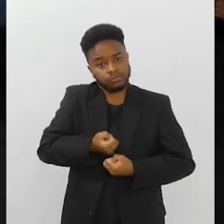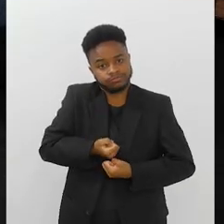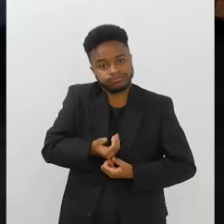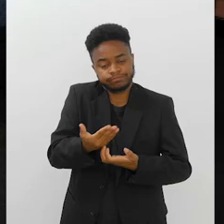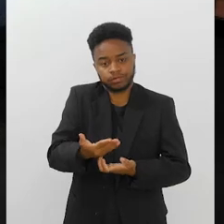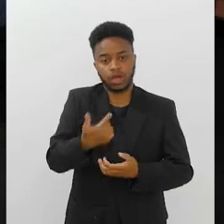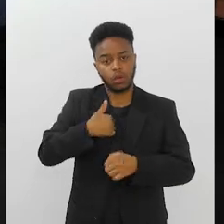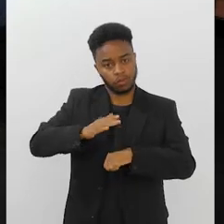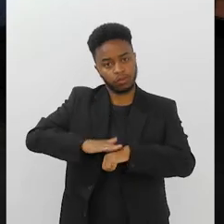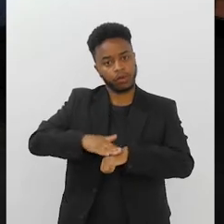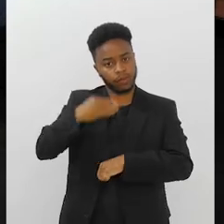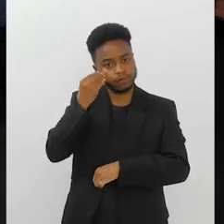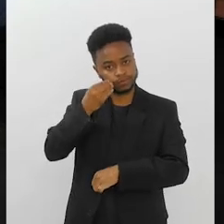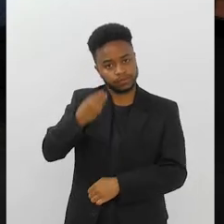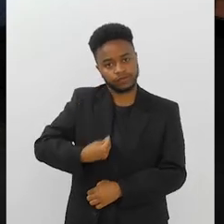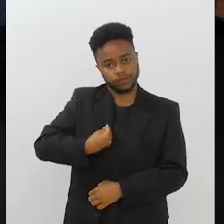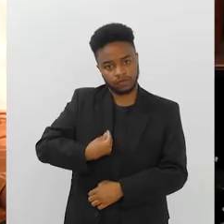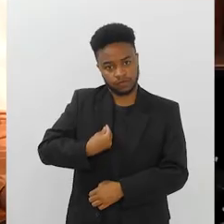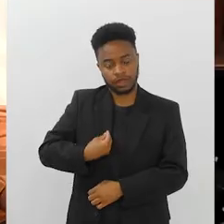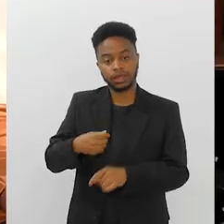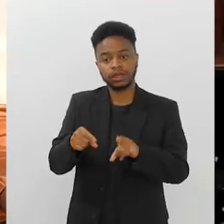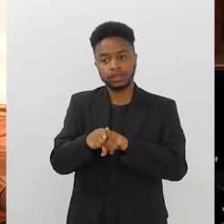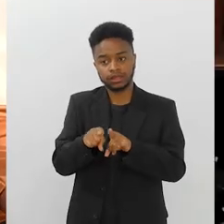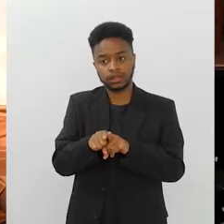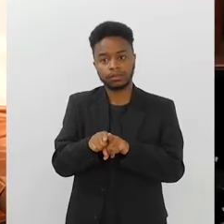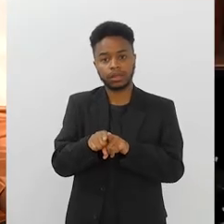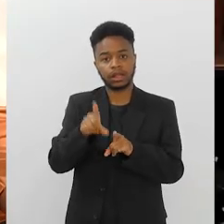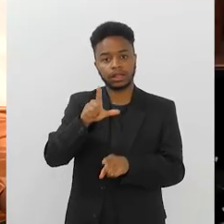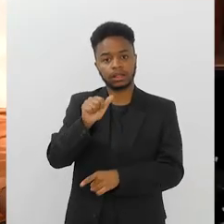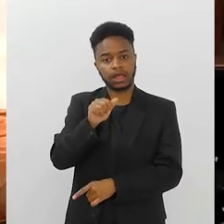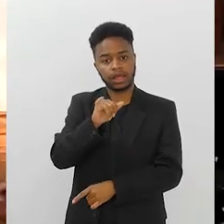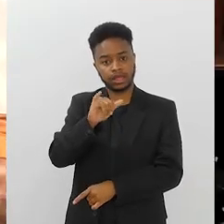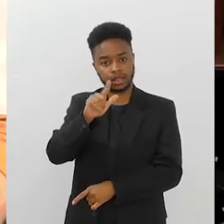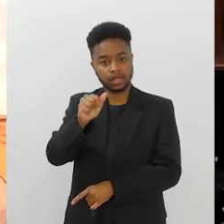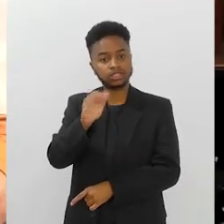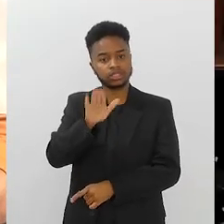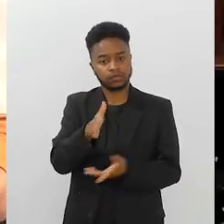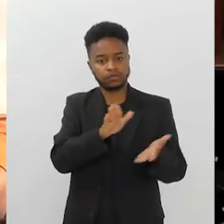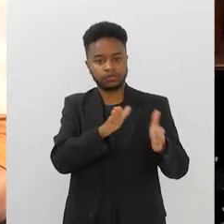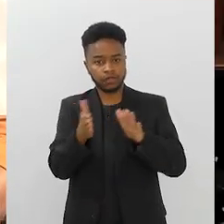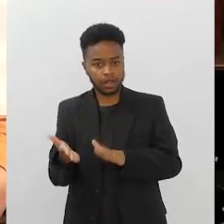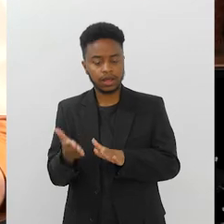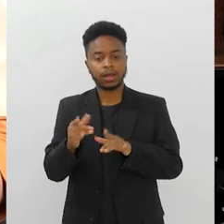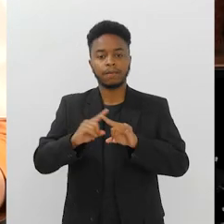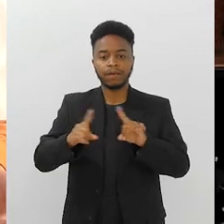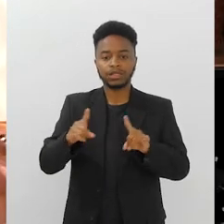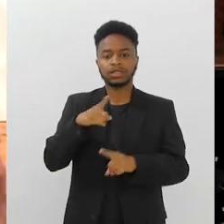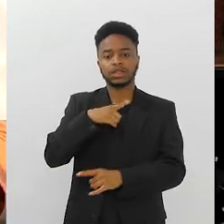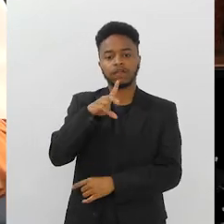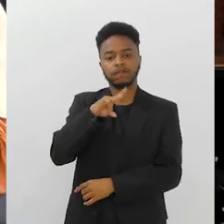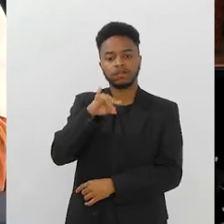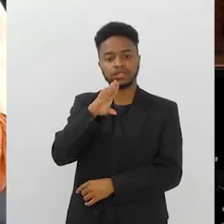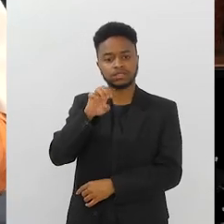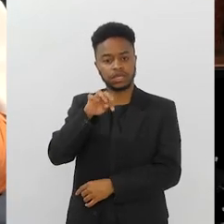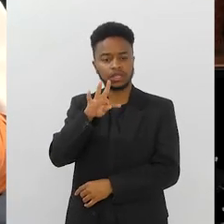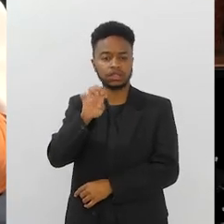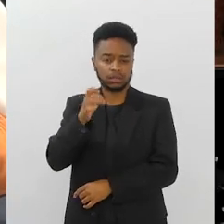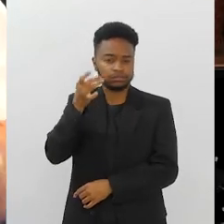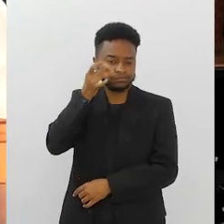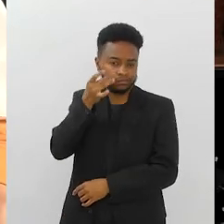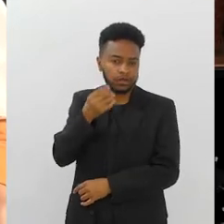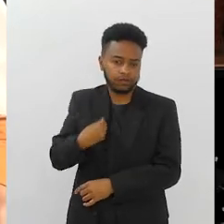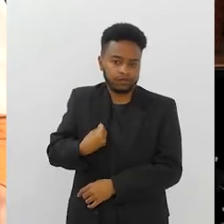depoimento próprio e falecido Laila que não tá mais aí mas carnavalis C de Carvalho que tá aí que me ajudou a